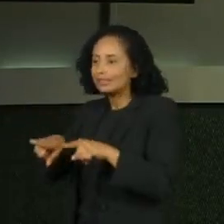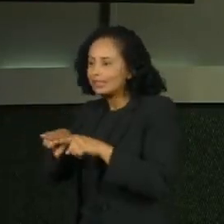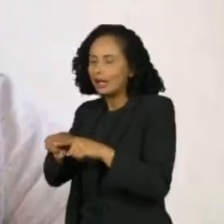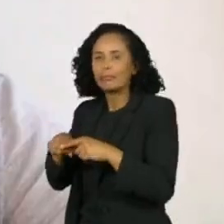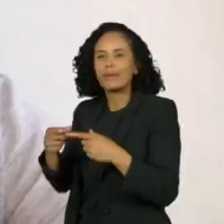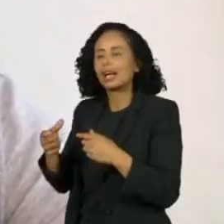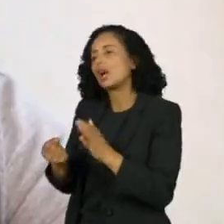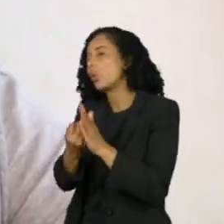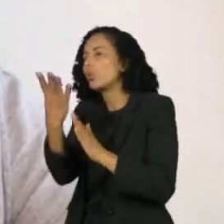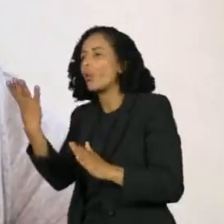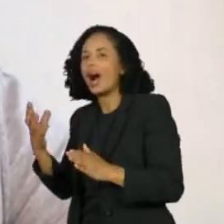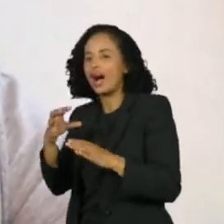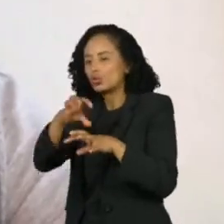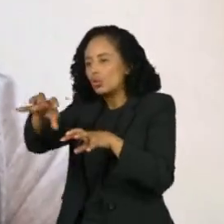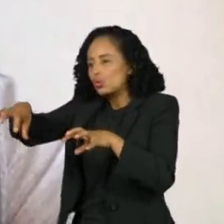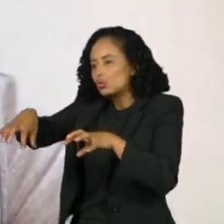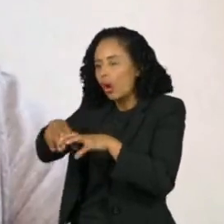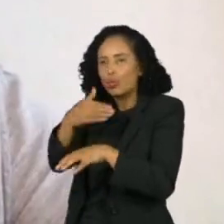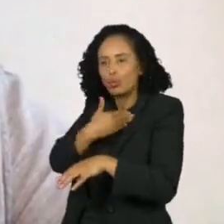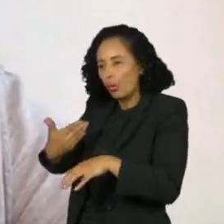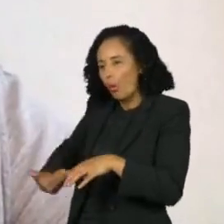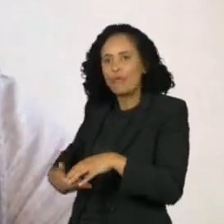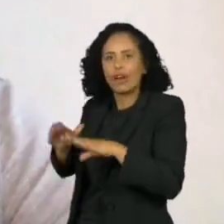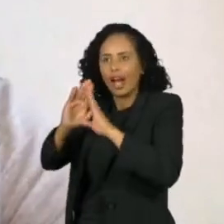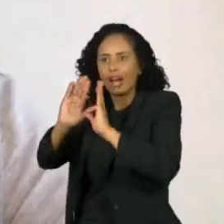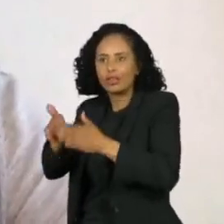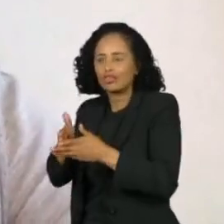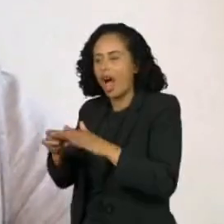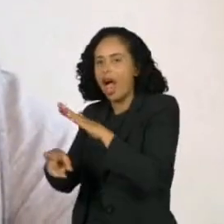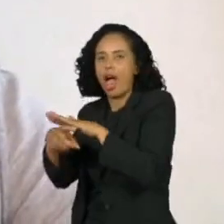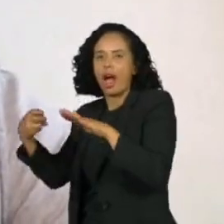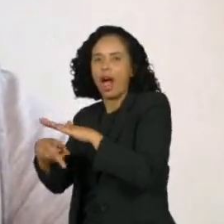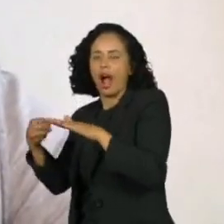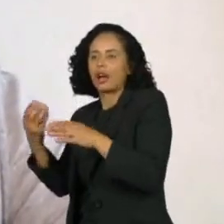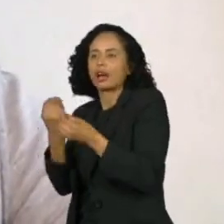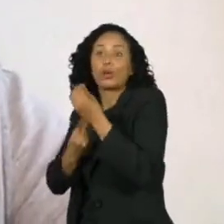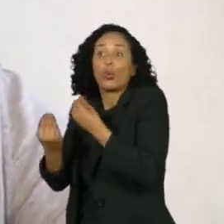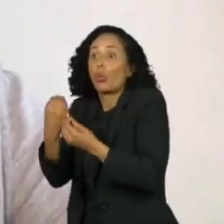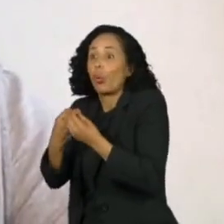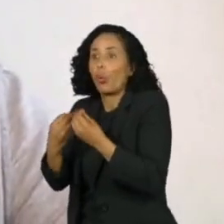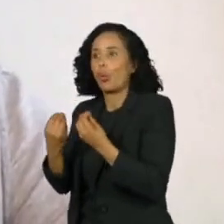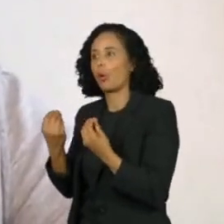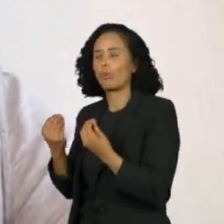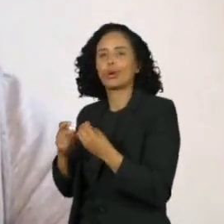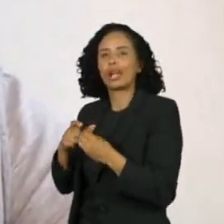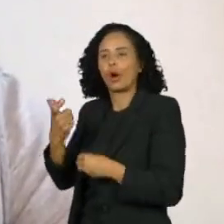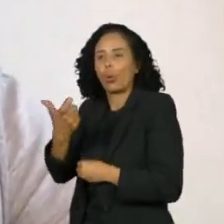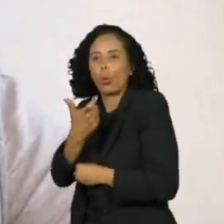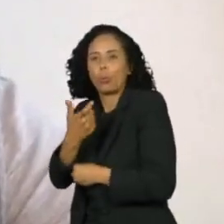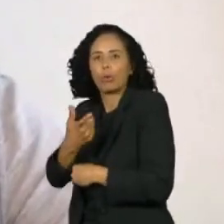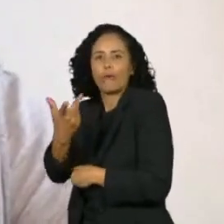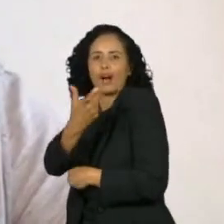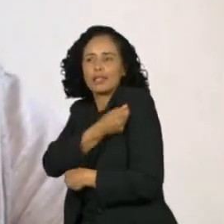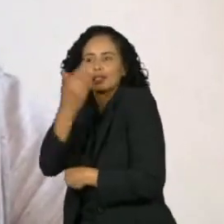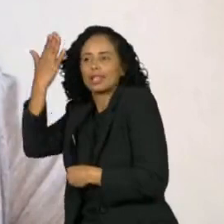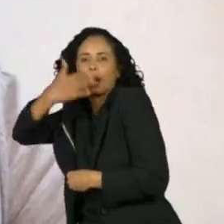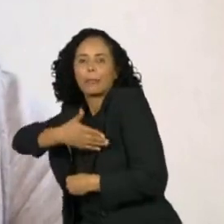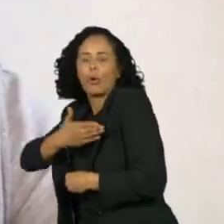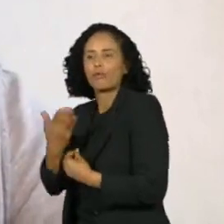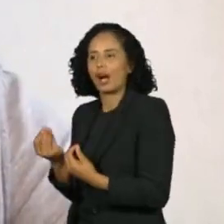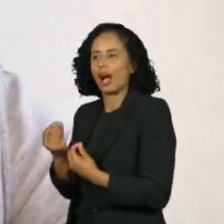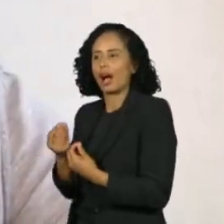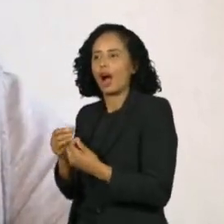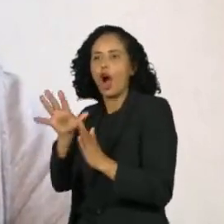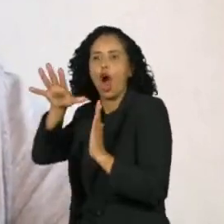irá retornar para termos acesso aos nossos comprovantes de vacina. Mas quais são os cuidados realmente de fato que nós temos que